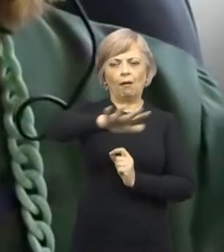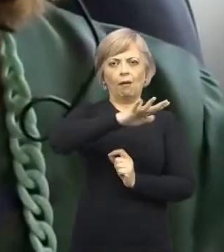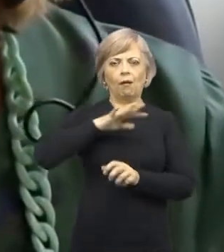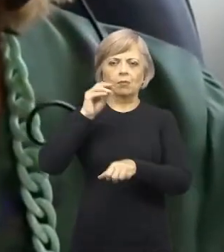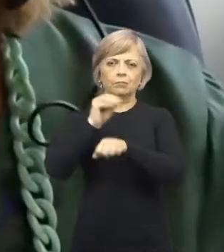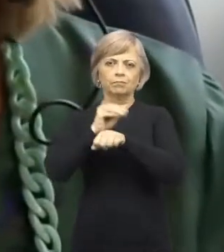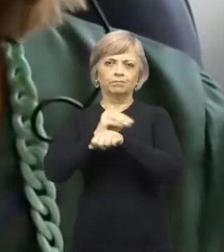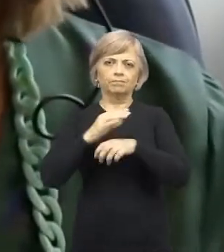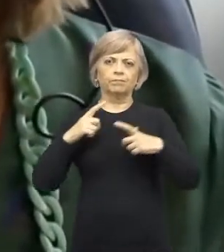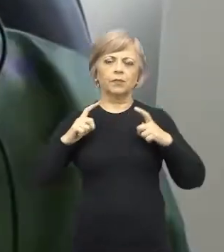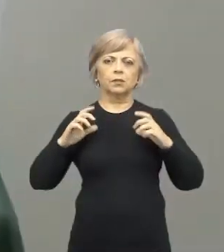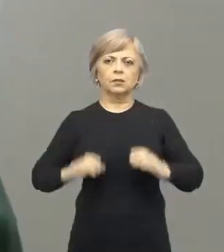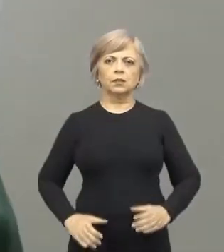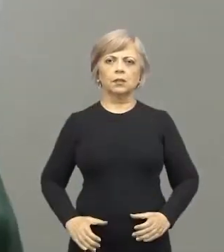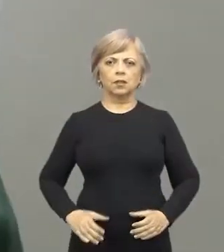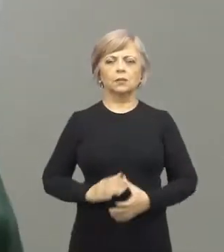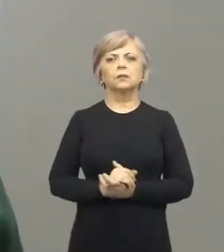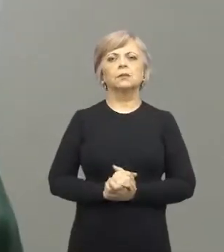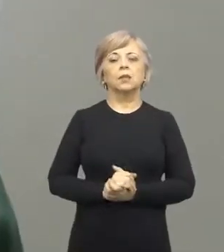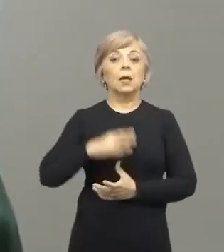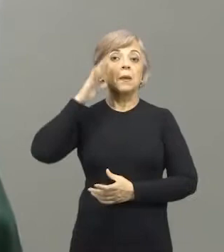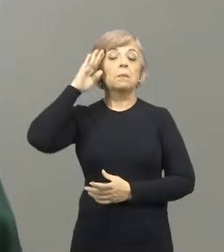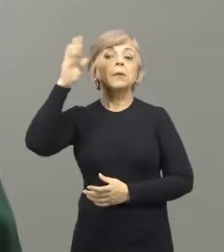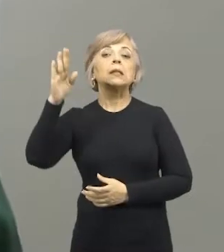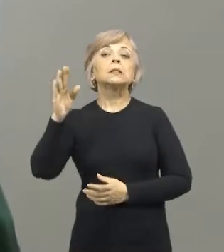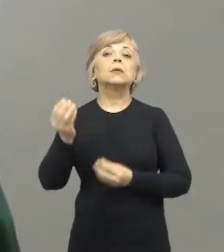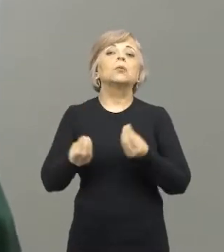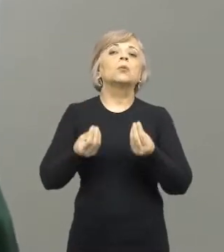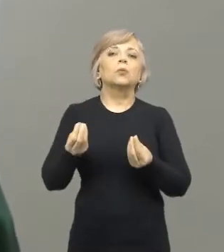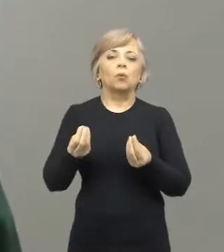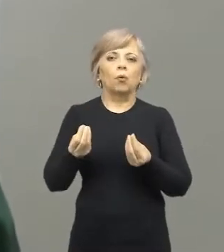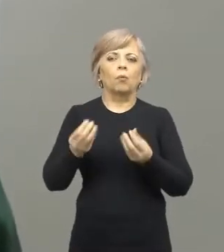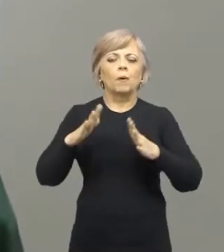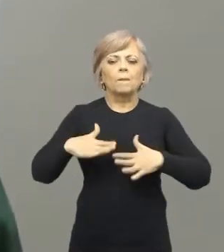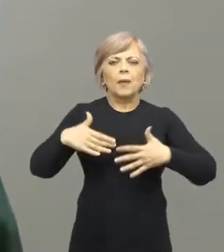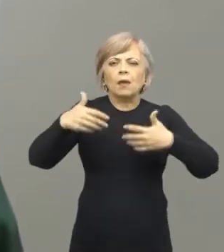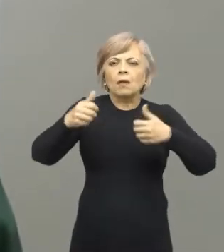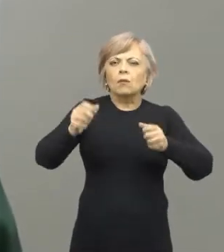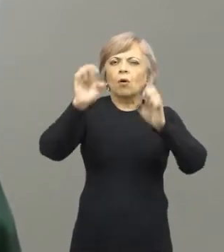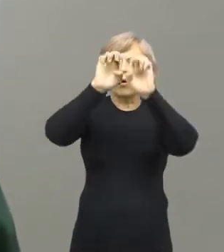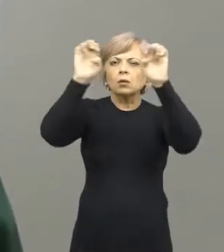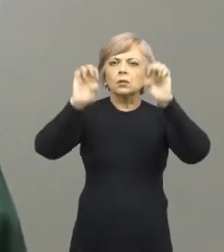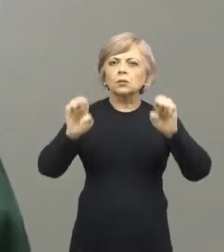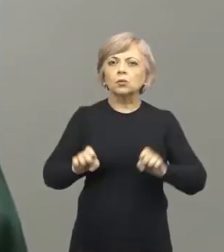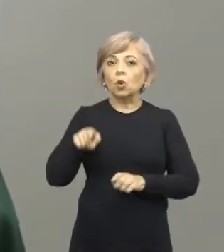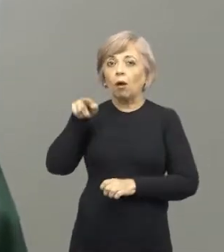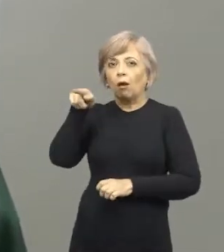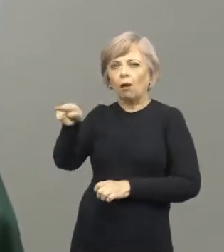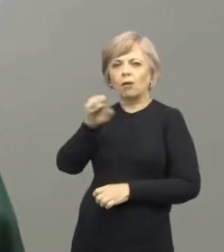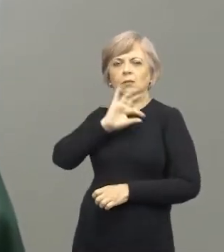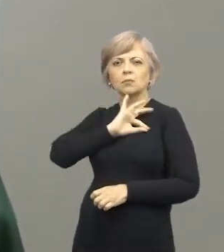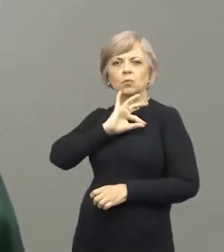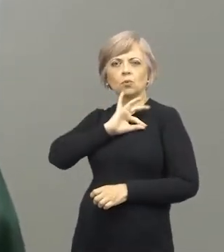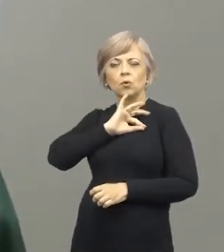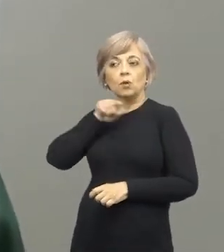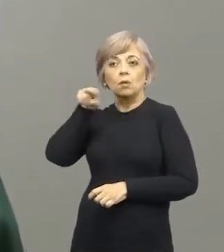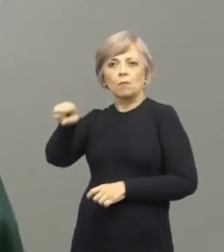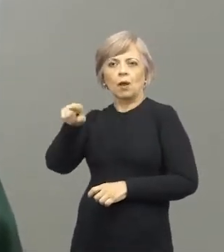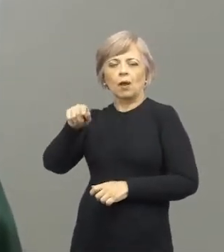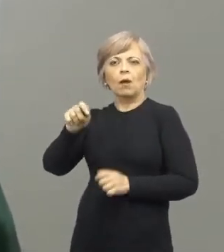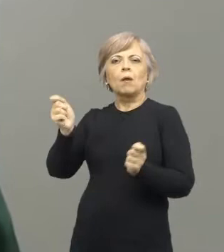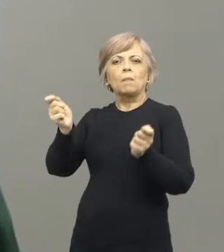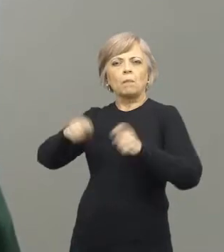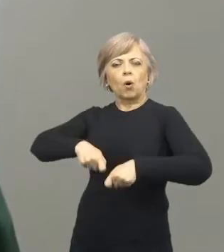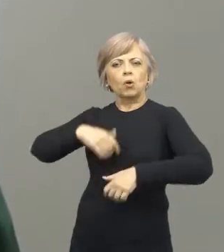da cidadania e principalmente no sentido de melhor estruturar essas polícias para que elas tenham uma